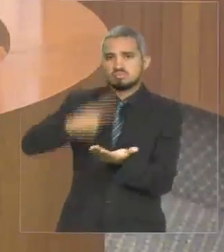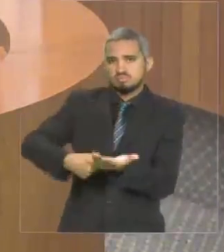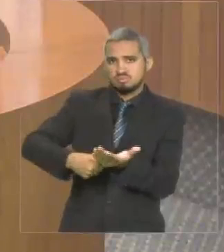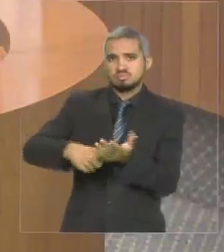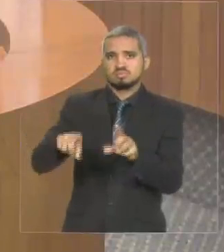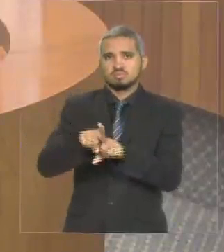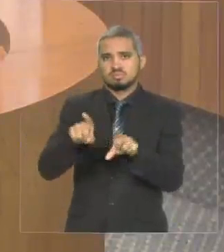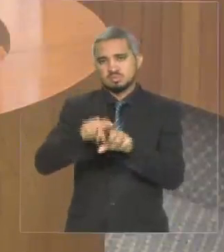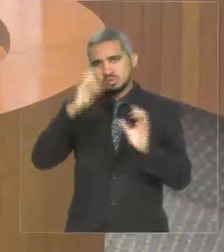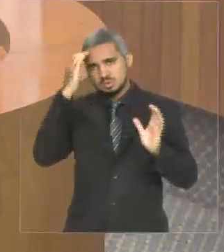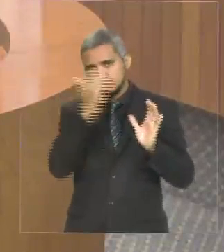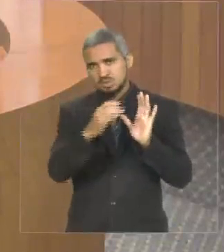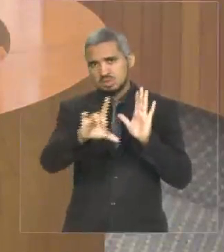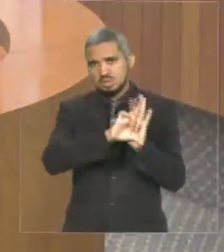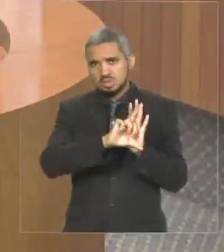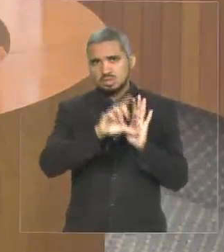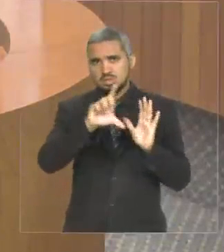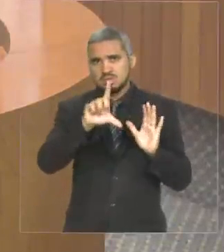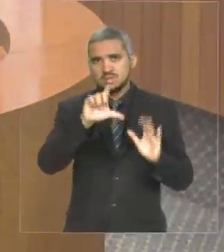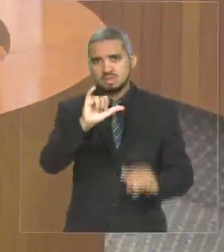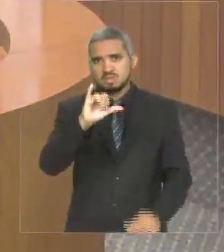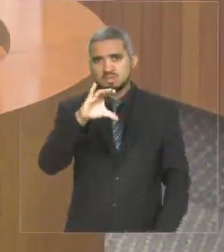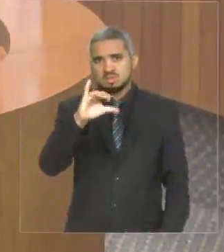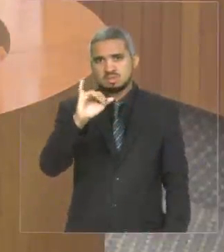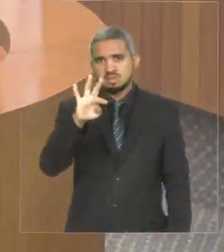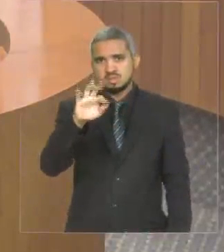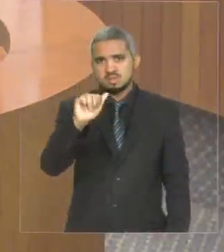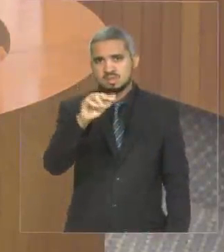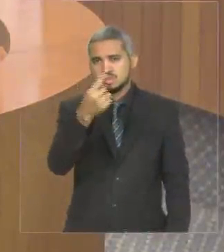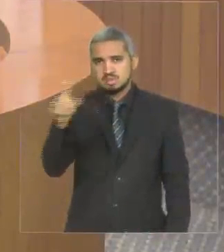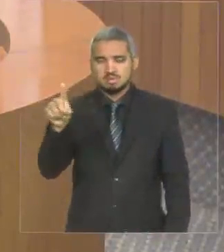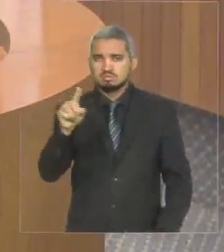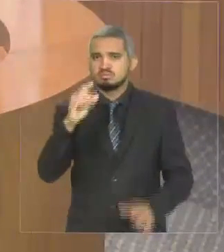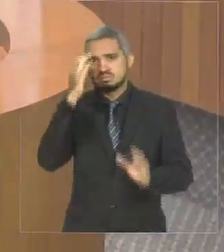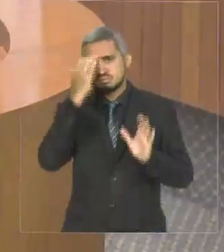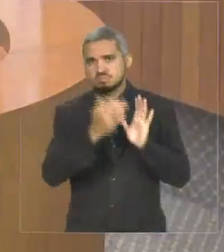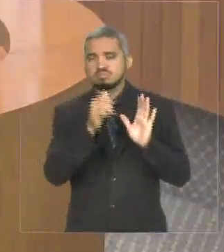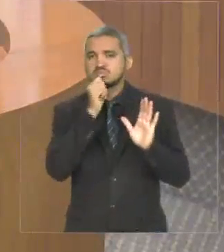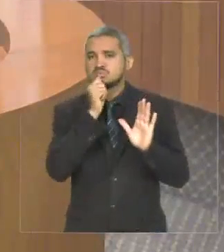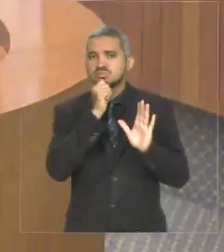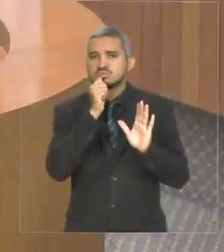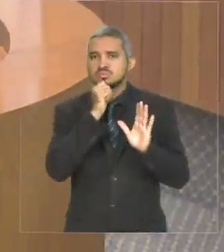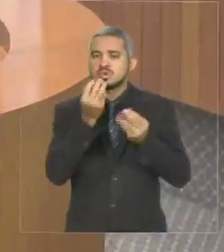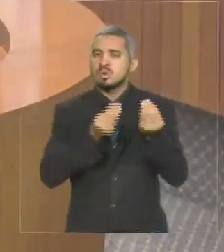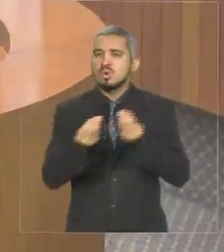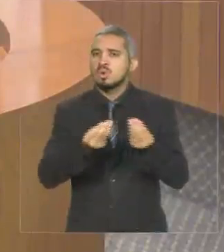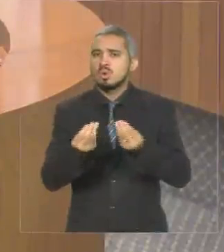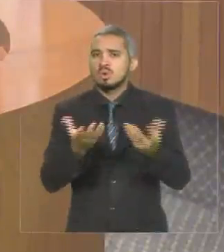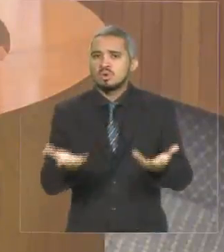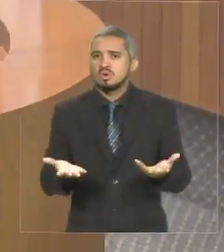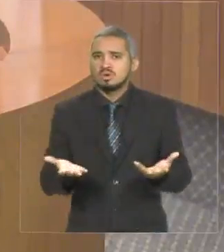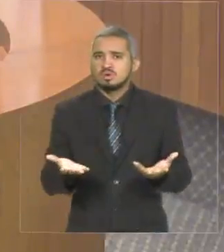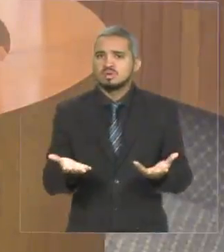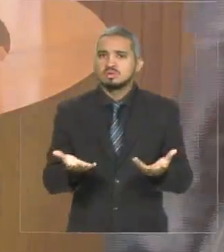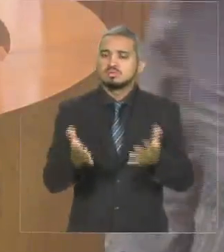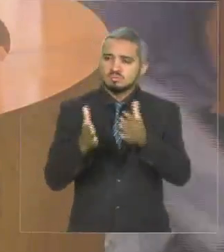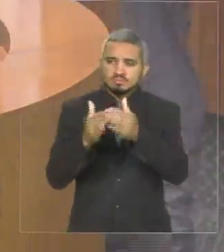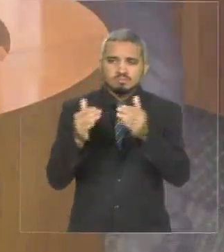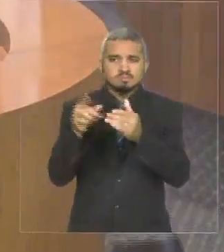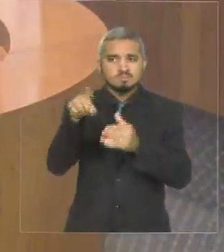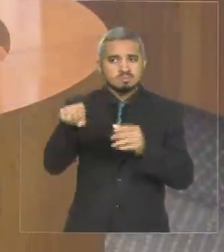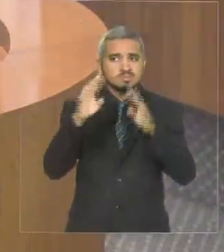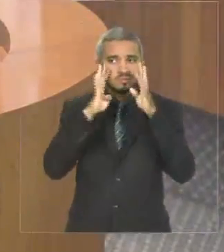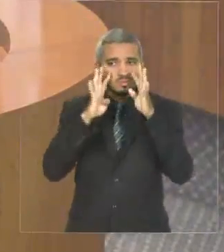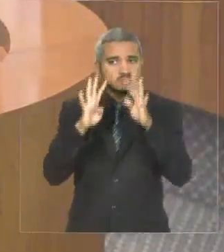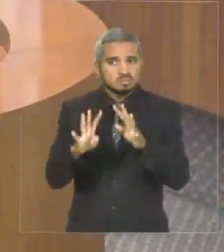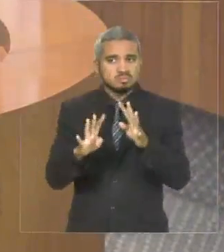lei de licitação. Portanto, eu quero que Vossa Excelência tenha atenção em relação ao texto da medida